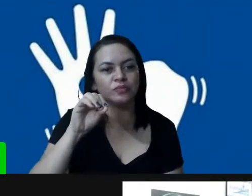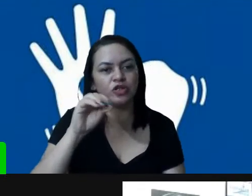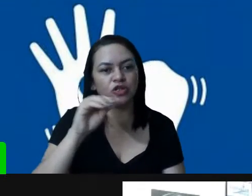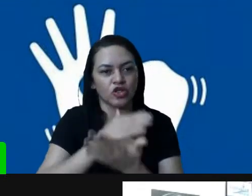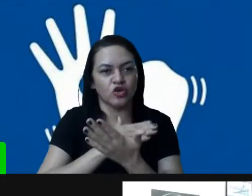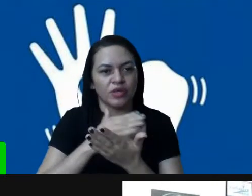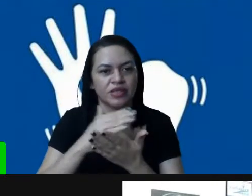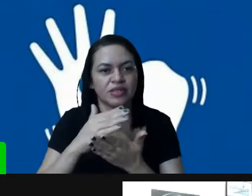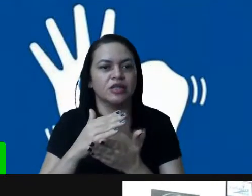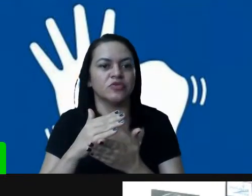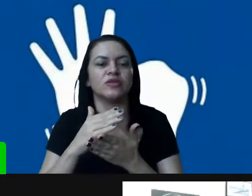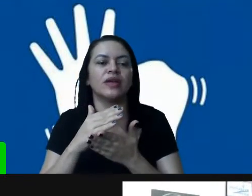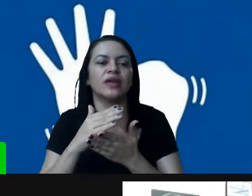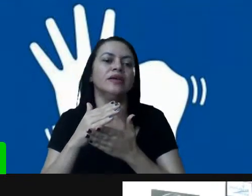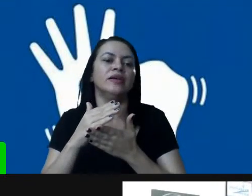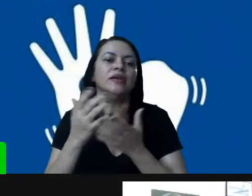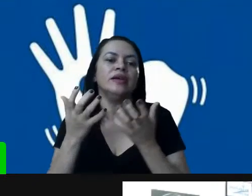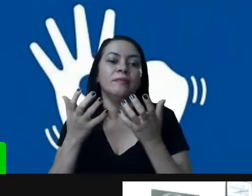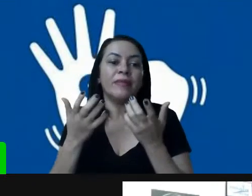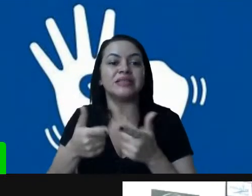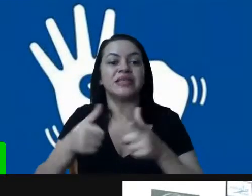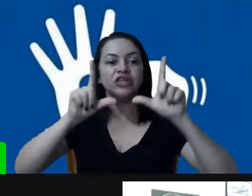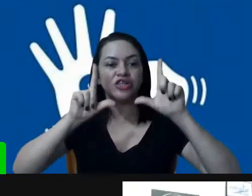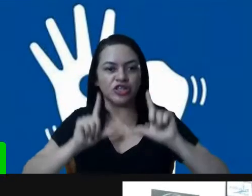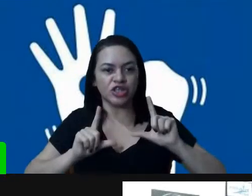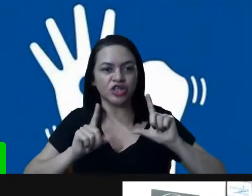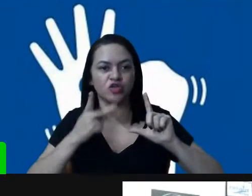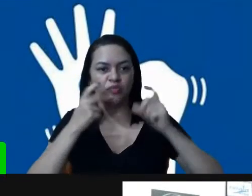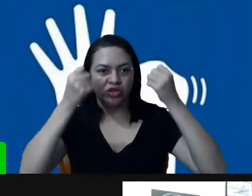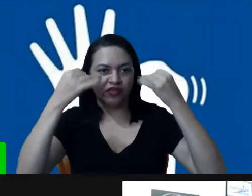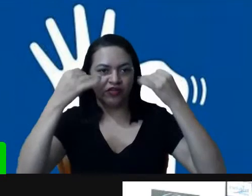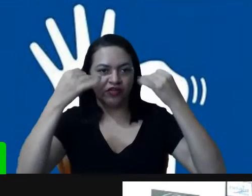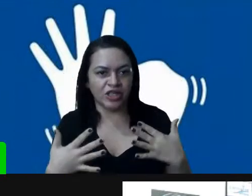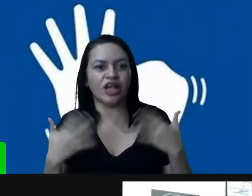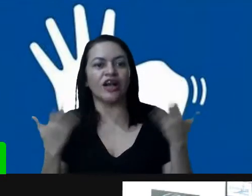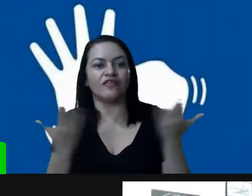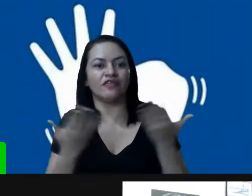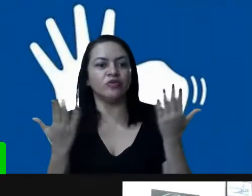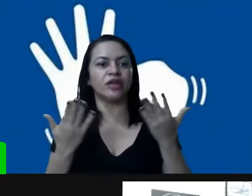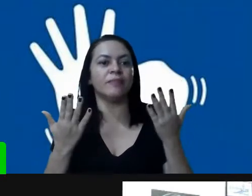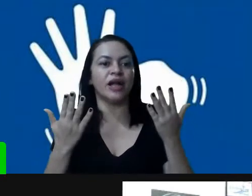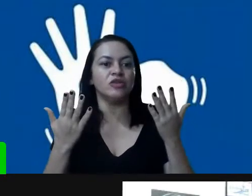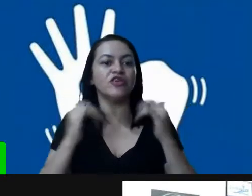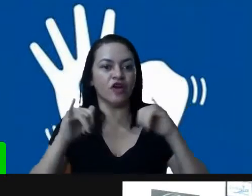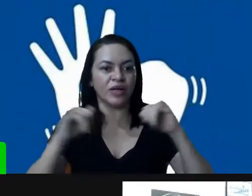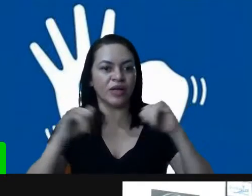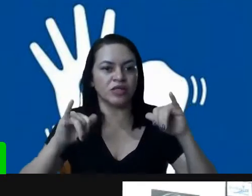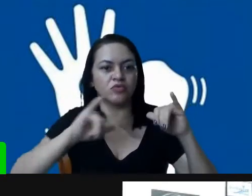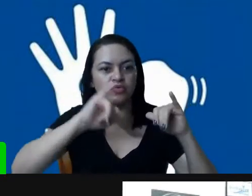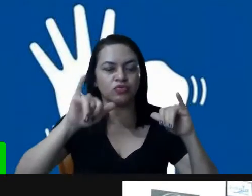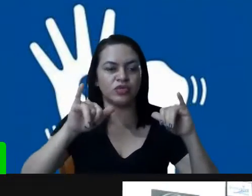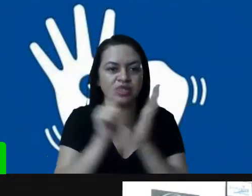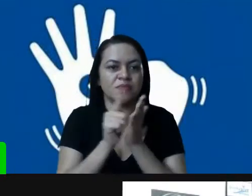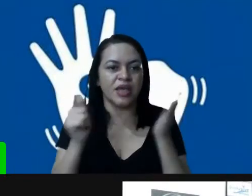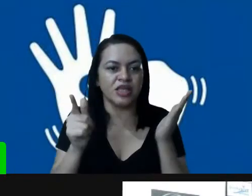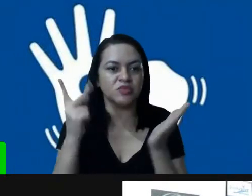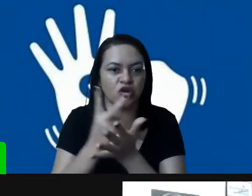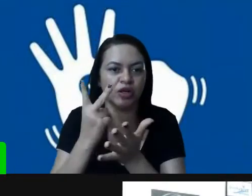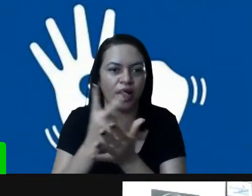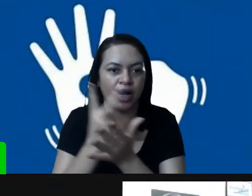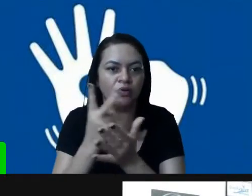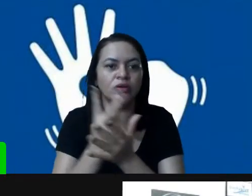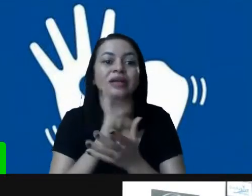Foi dia 15 de maio que nós começamos, né? Mas antes disso, como eu já falei, já havia o um trabalho de informação desse